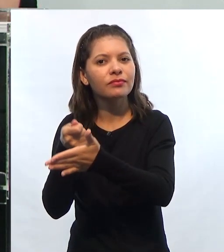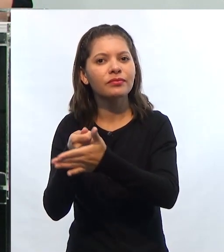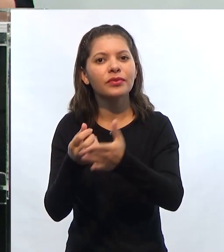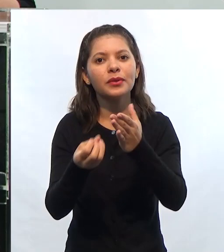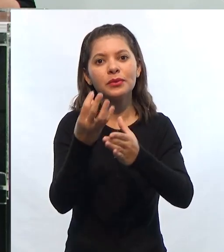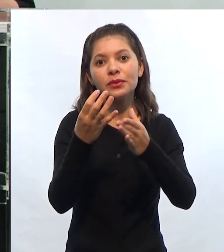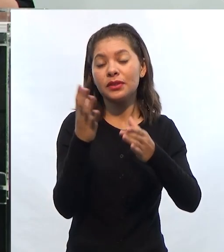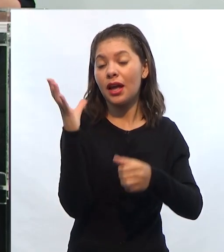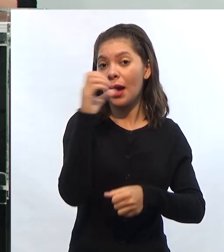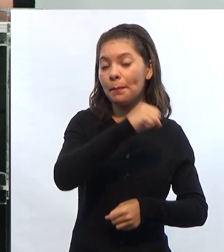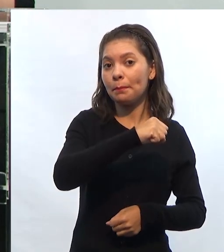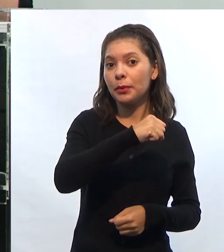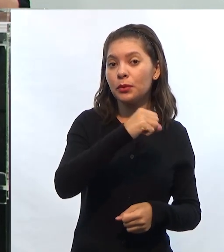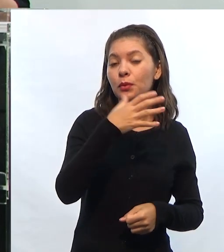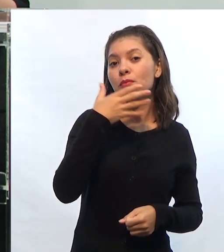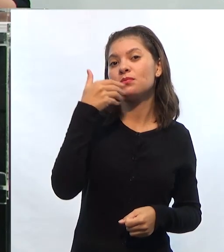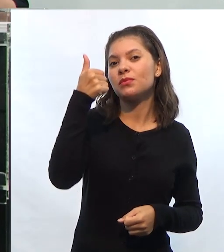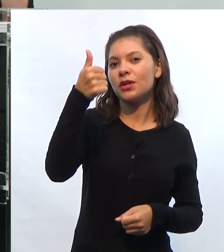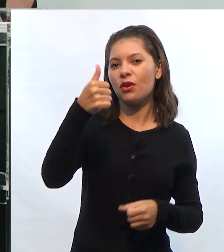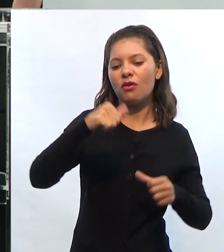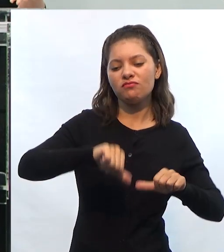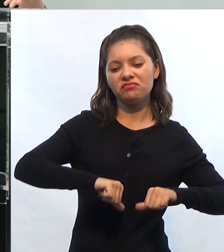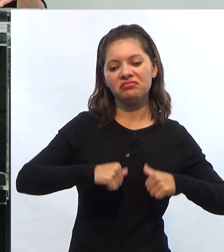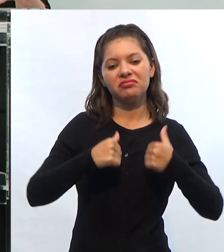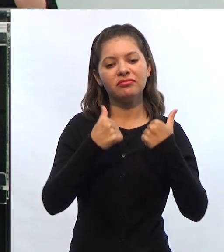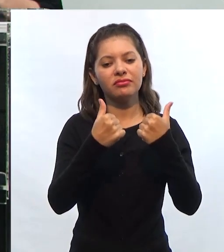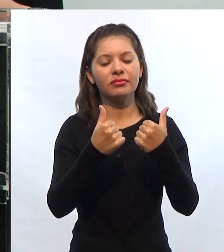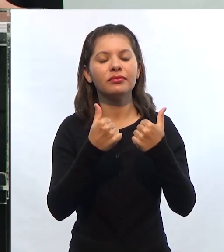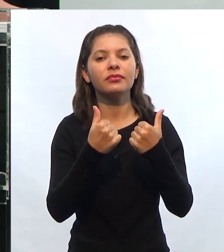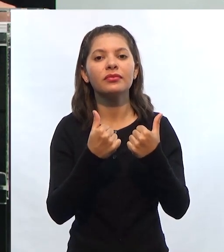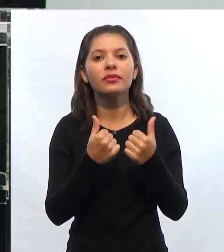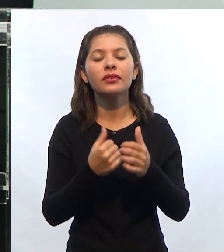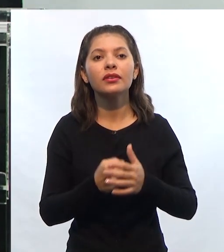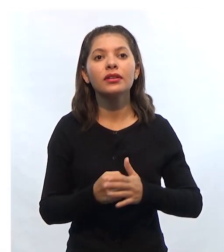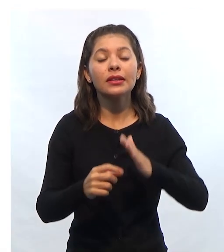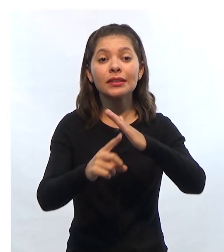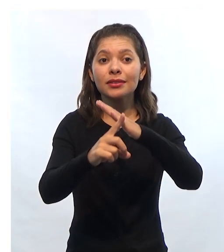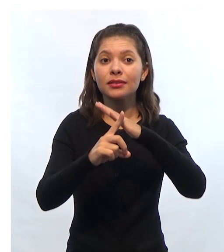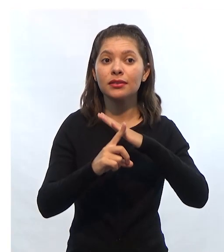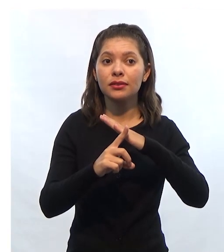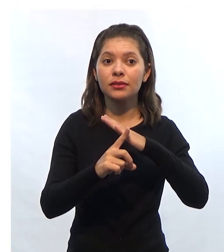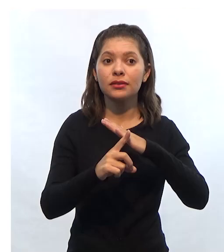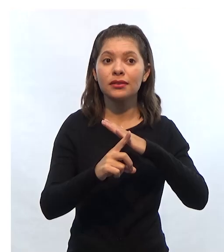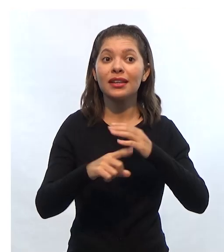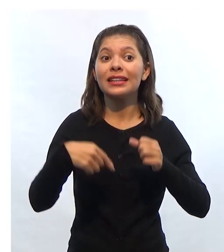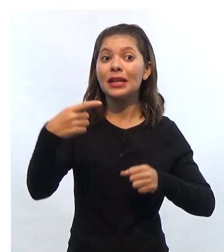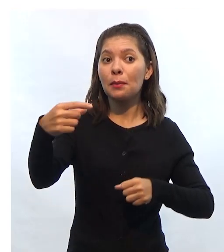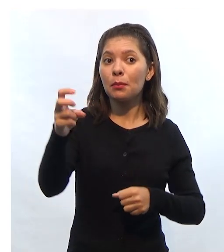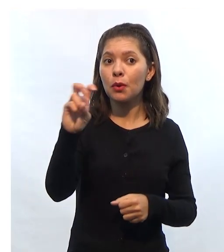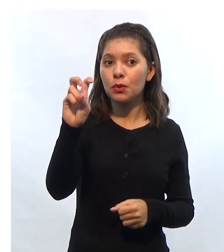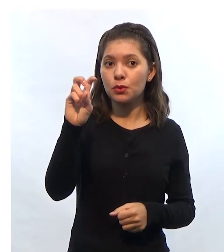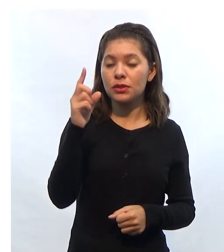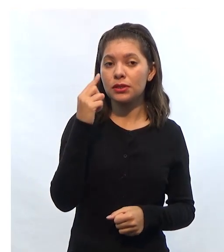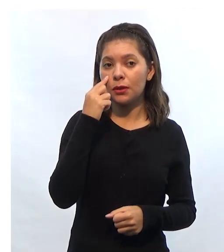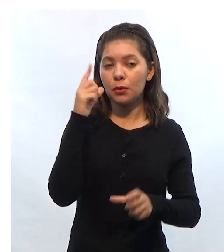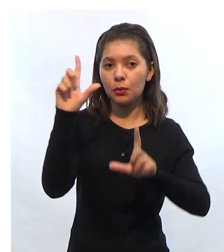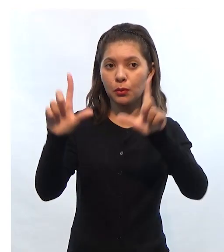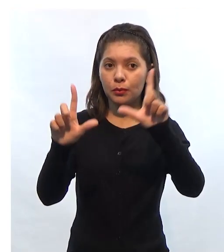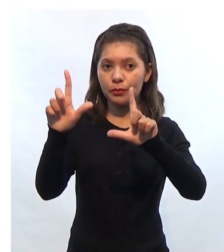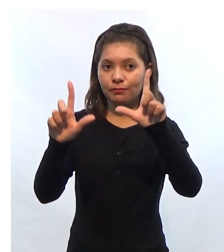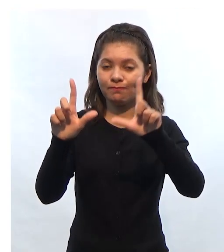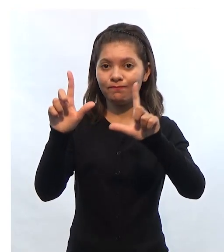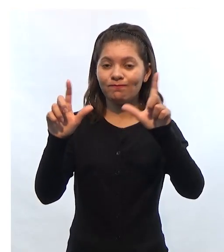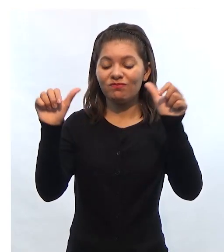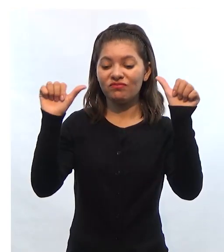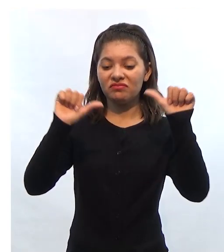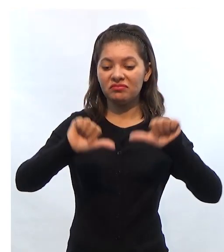melhor, mais rápido e produzir mais para poder atender essa demanda. Aí veio a crise de 1929 nos Estados Unidos,